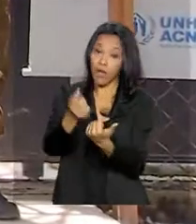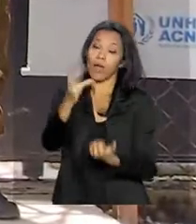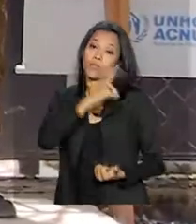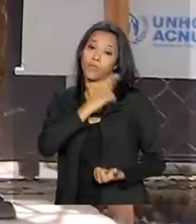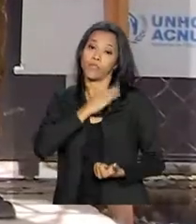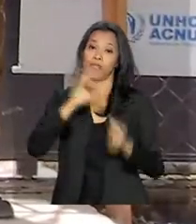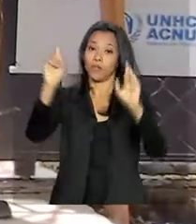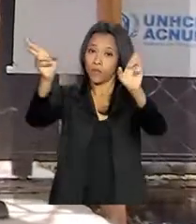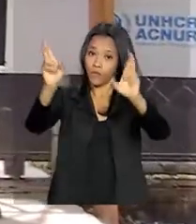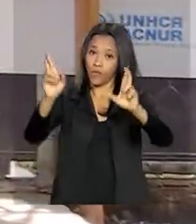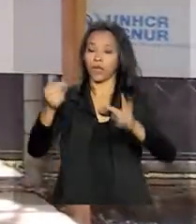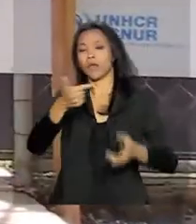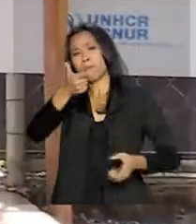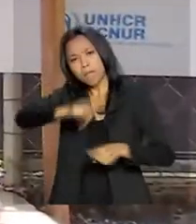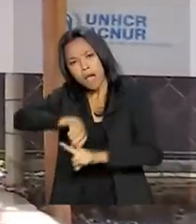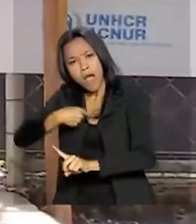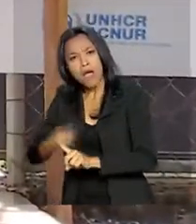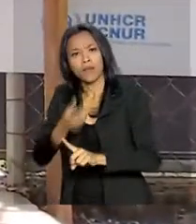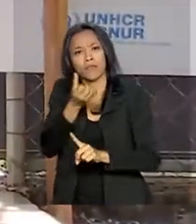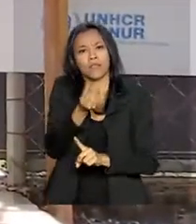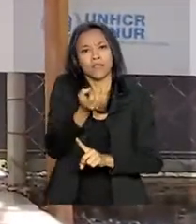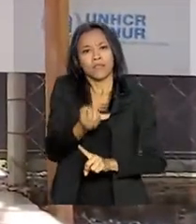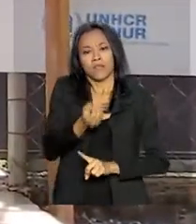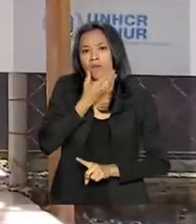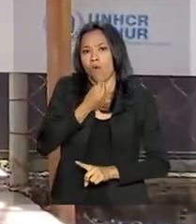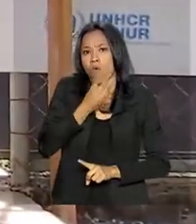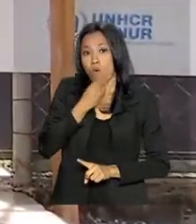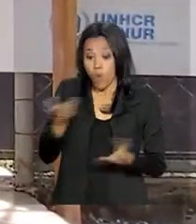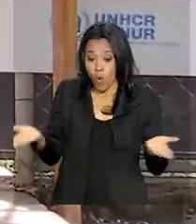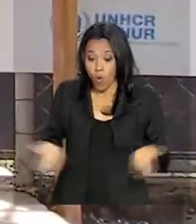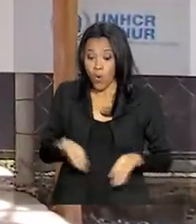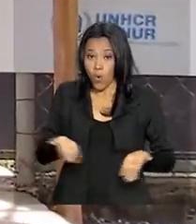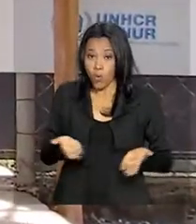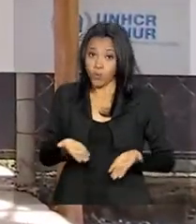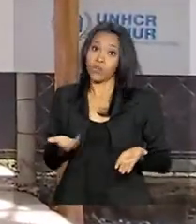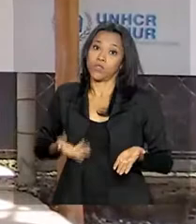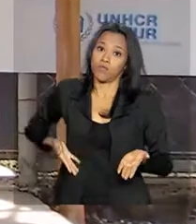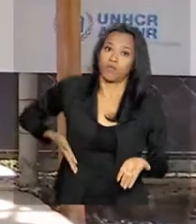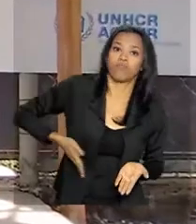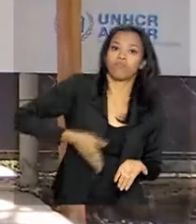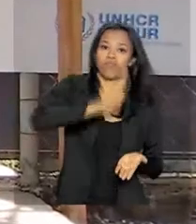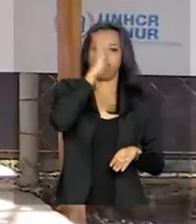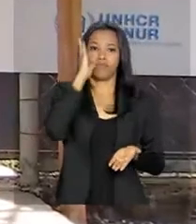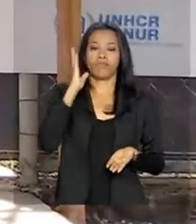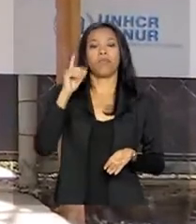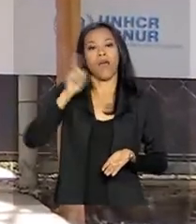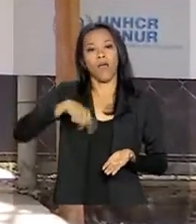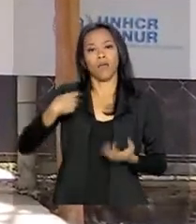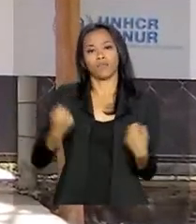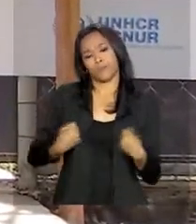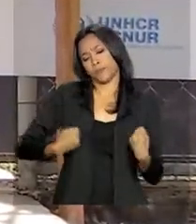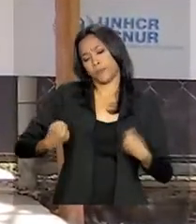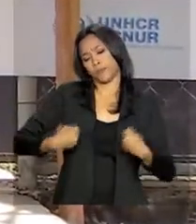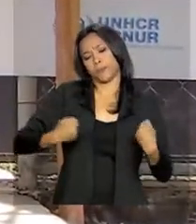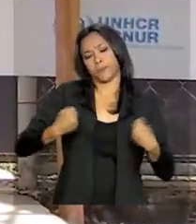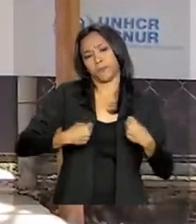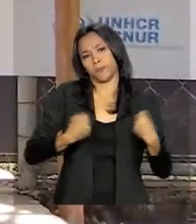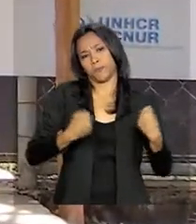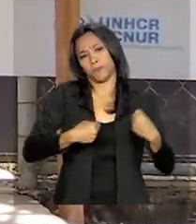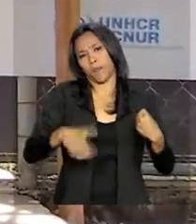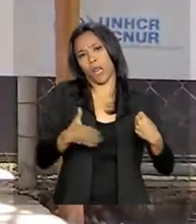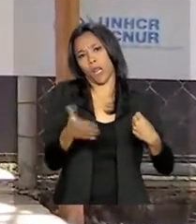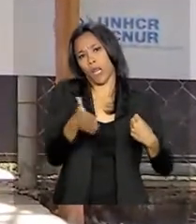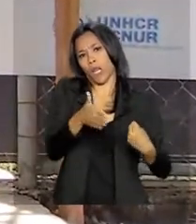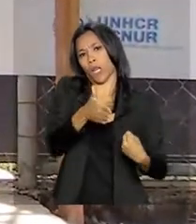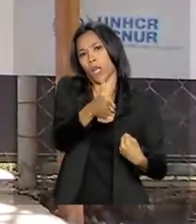de fronteira. Outros 60 homens saíram hoje de Brasília, eles vêm por terra porque estão trazendo também